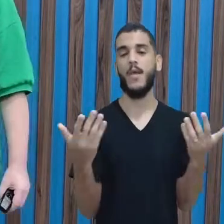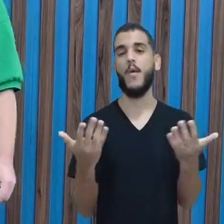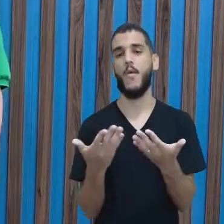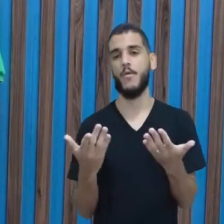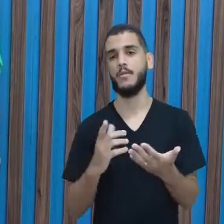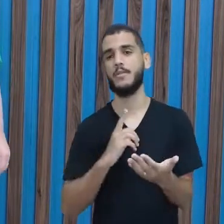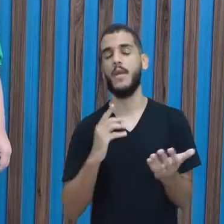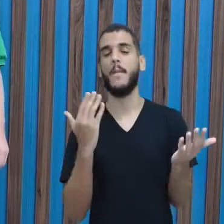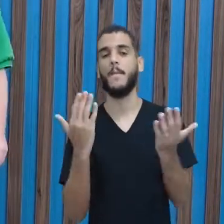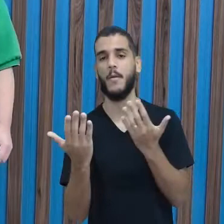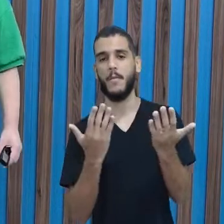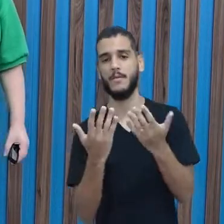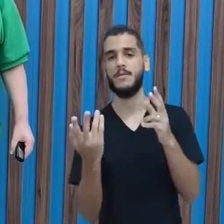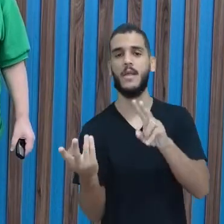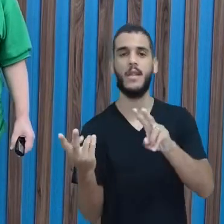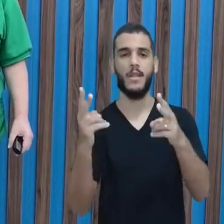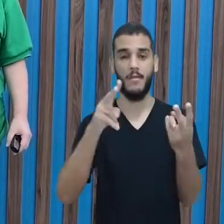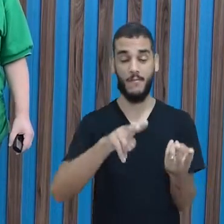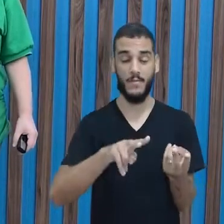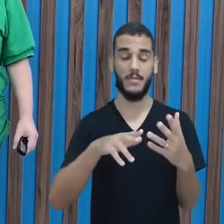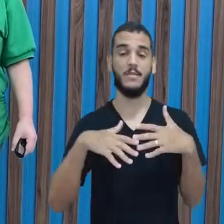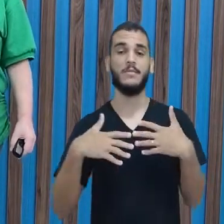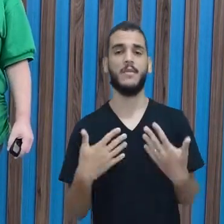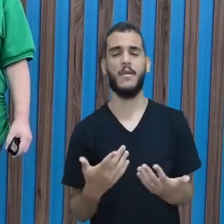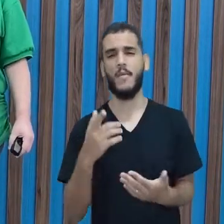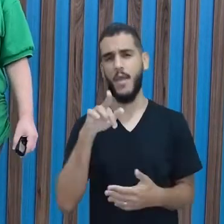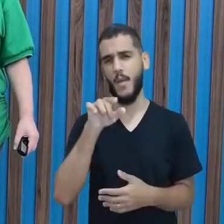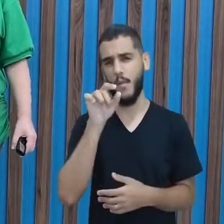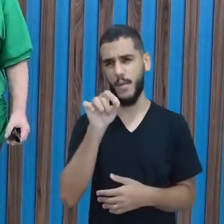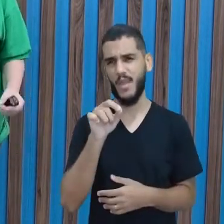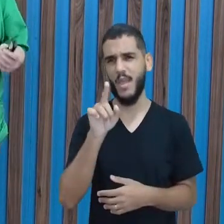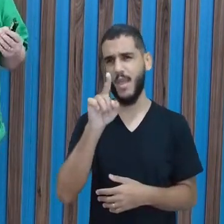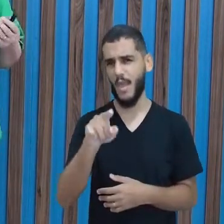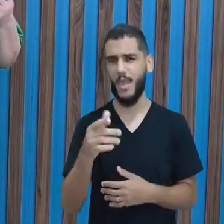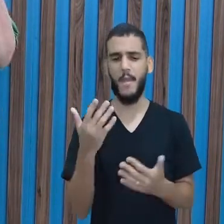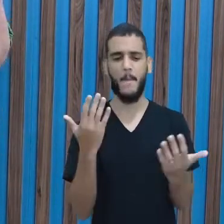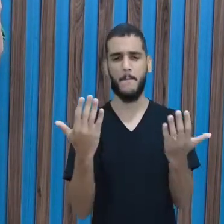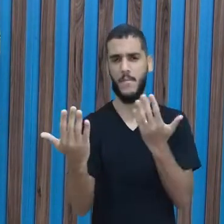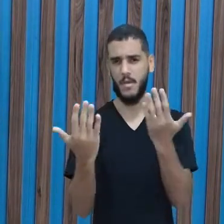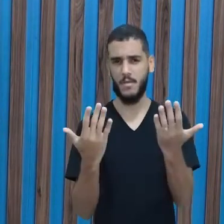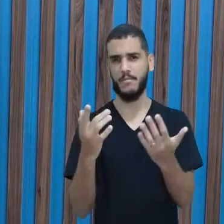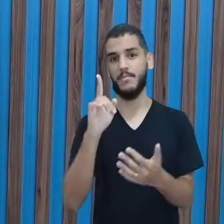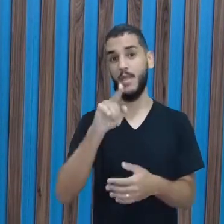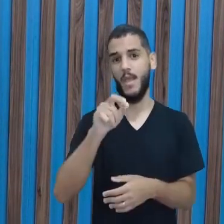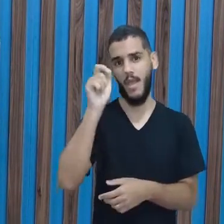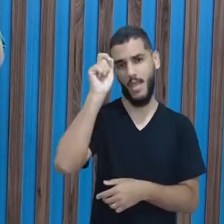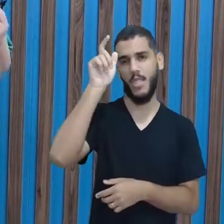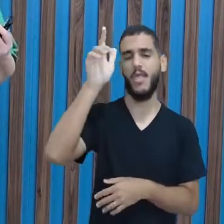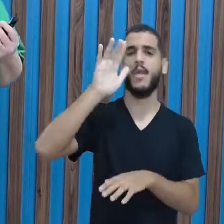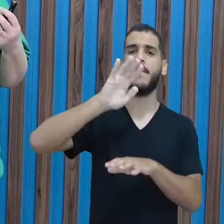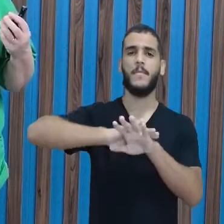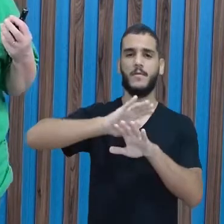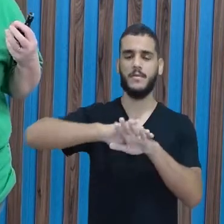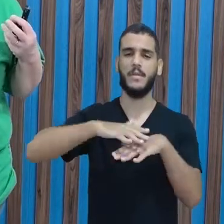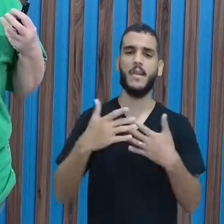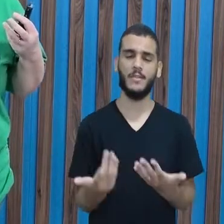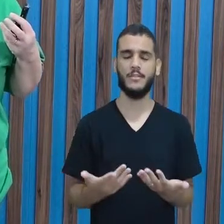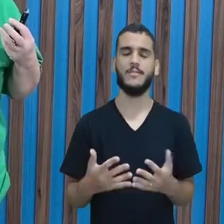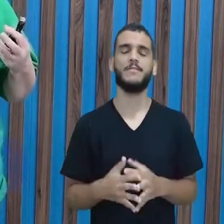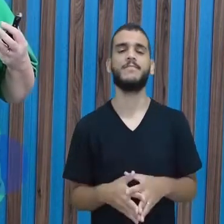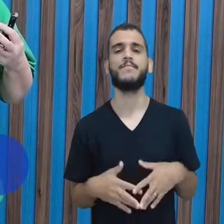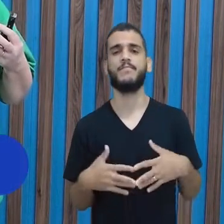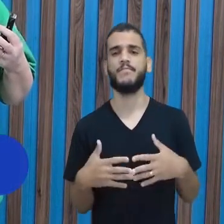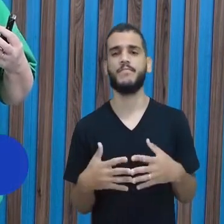esta proporcionalidade aqui, a inversa. Eita, mas isso é proporcional? Não, é a ideia, gente. Qual é a ideia da